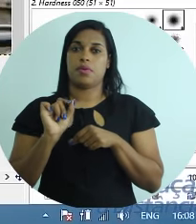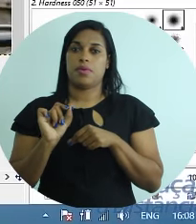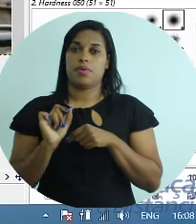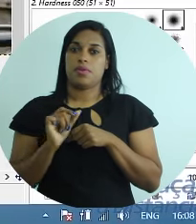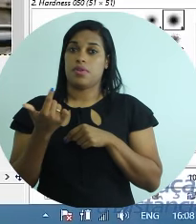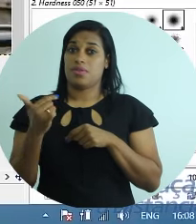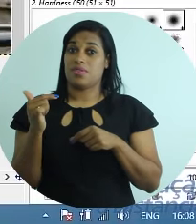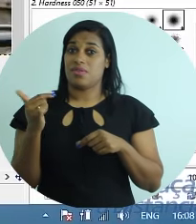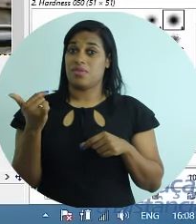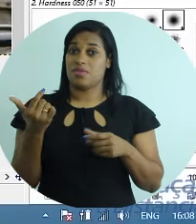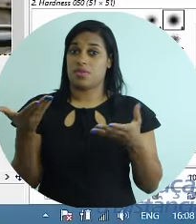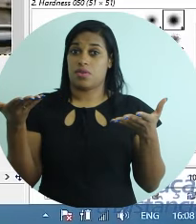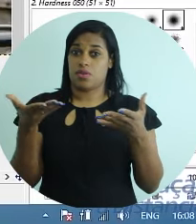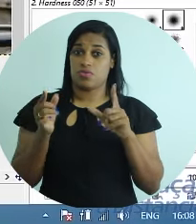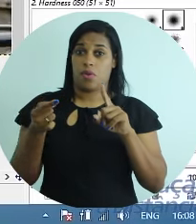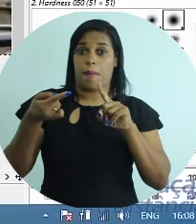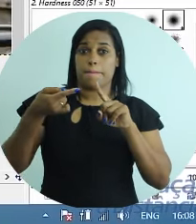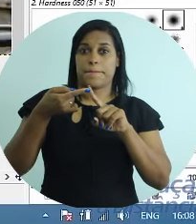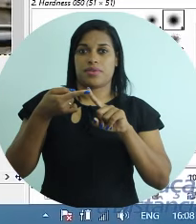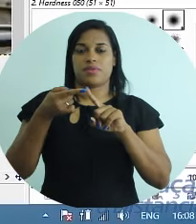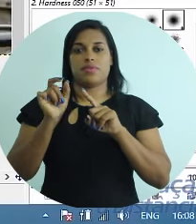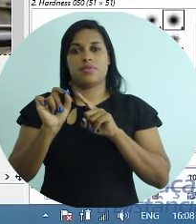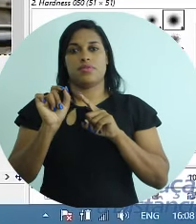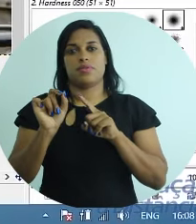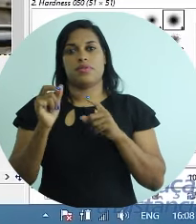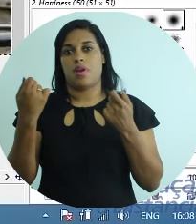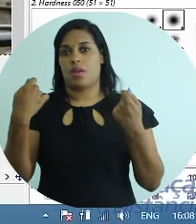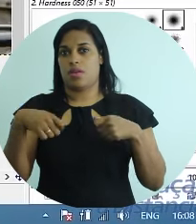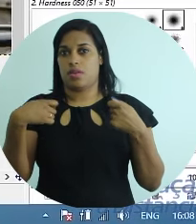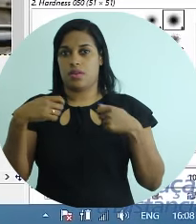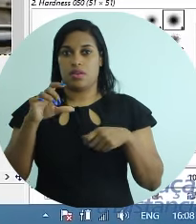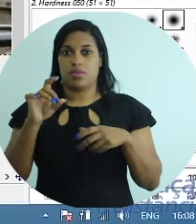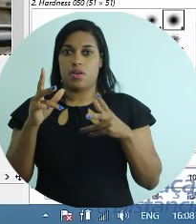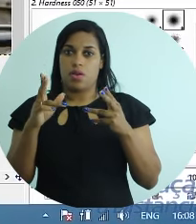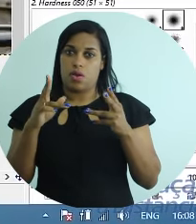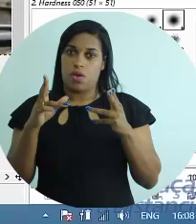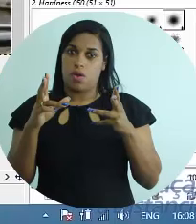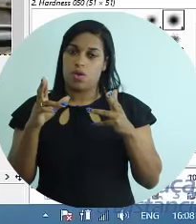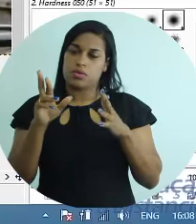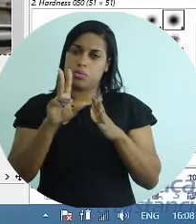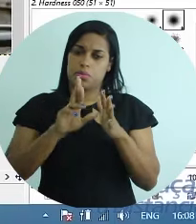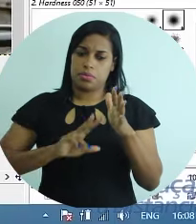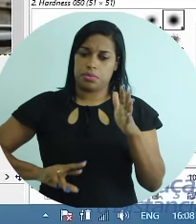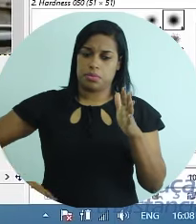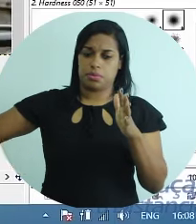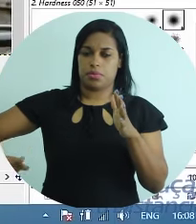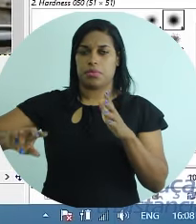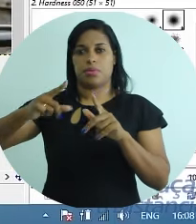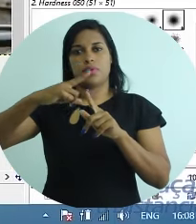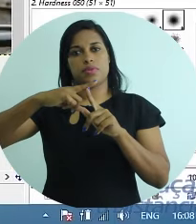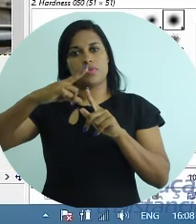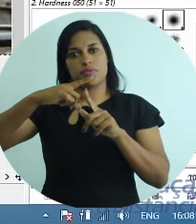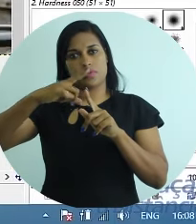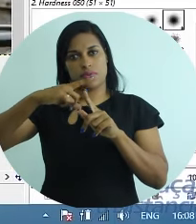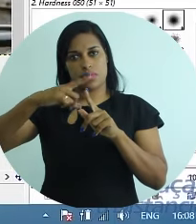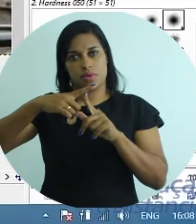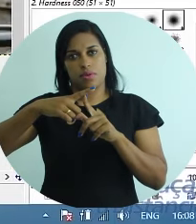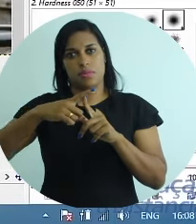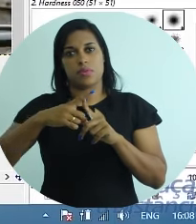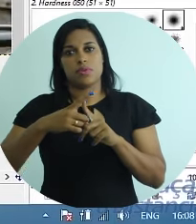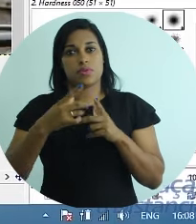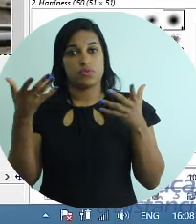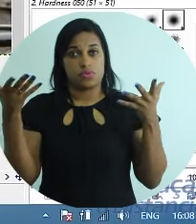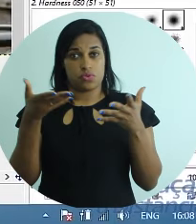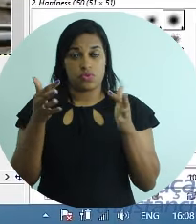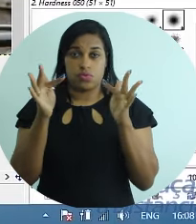tem como objetivo, um dos objetivos dela não é necessariamente fazer corte, ela tem diversos tipos, ela tem vários tipos de função.